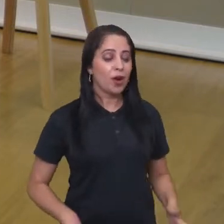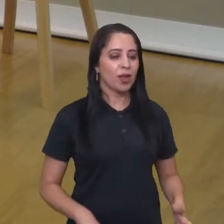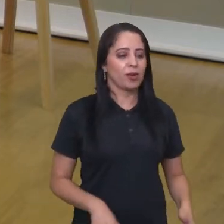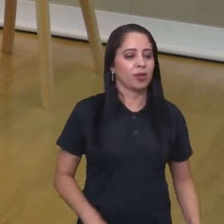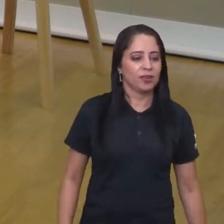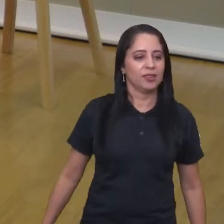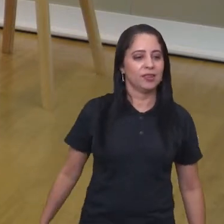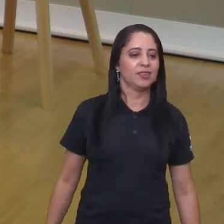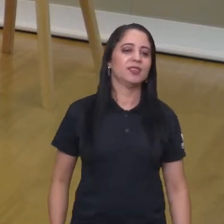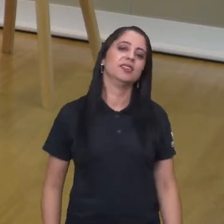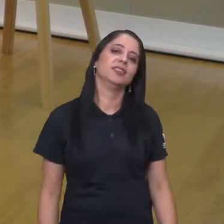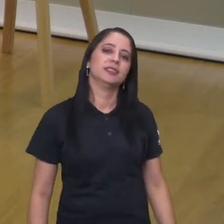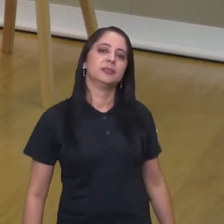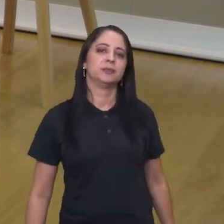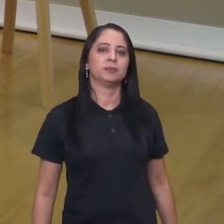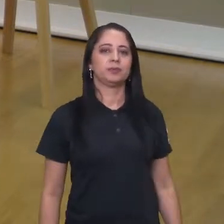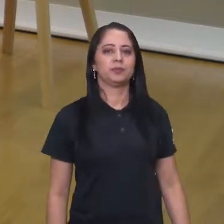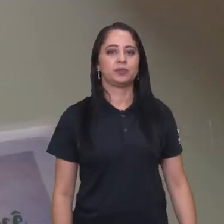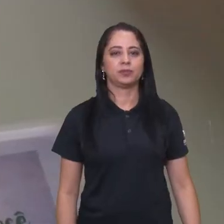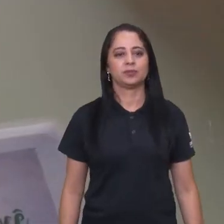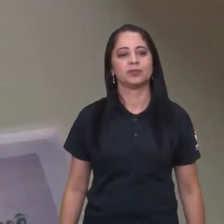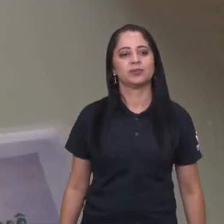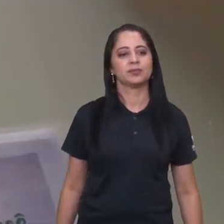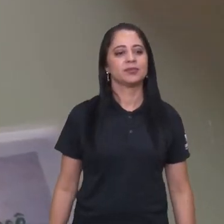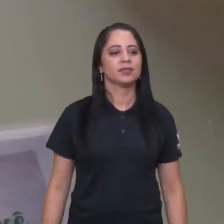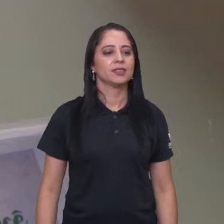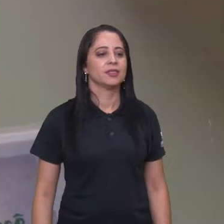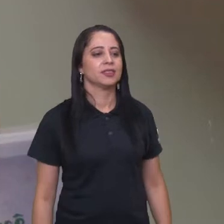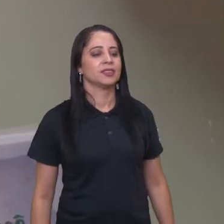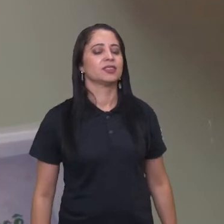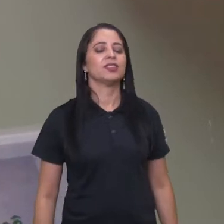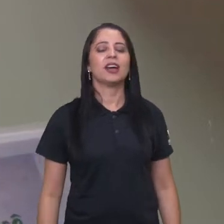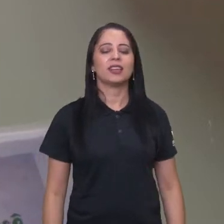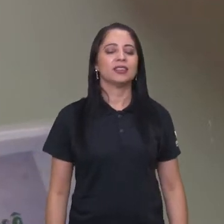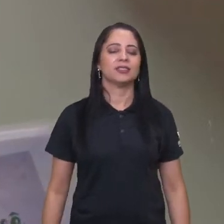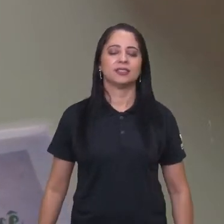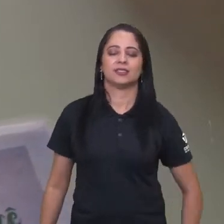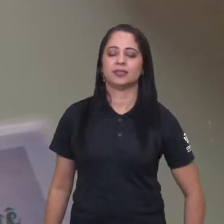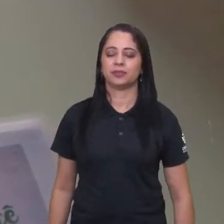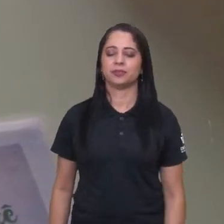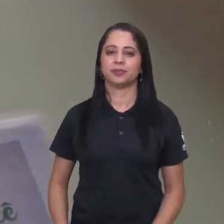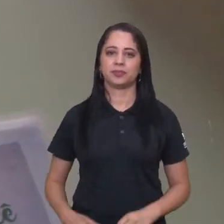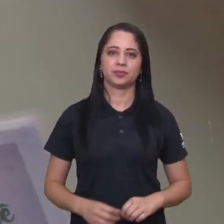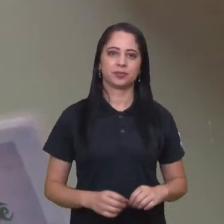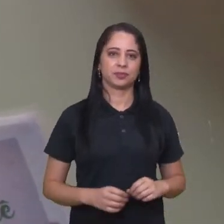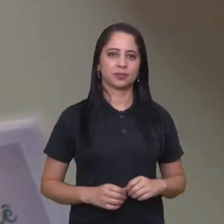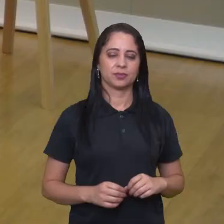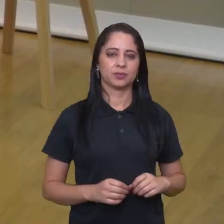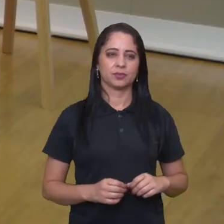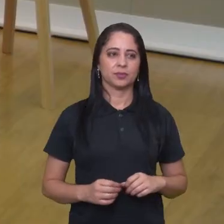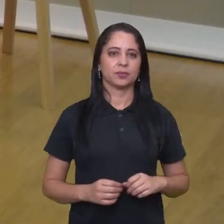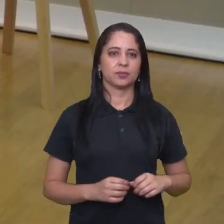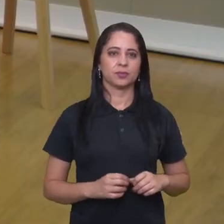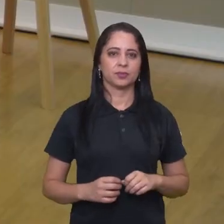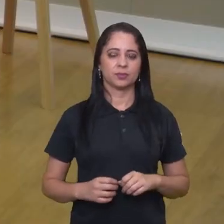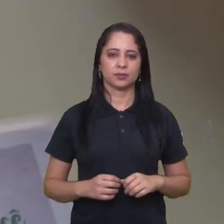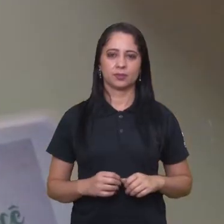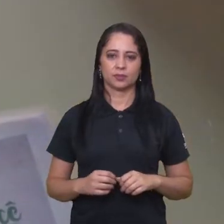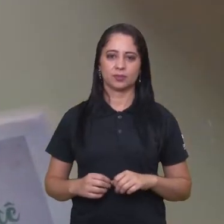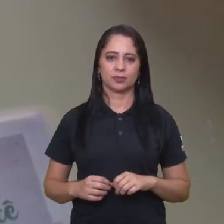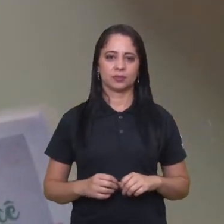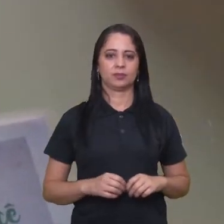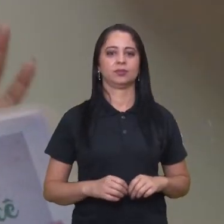tratamento, buscou a inteligência emocional. Você falou sobre a tal da agenda extraordinária. E eu fiquei devendo